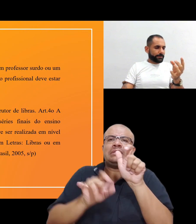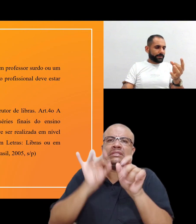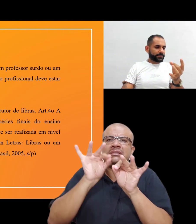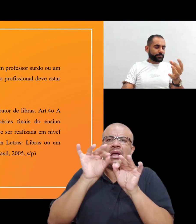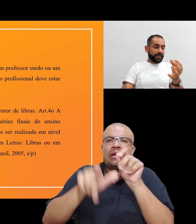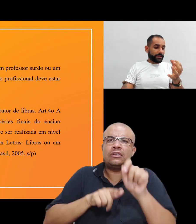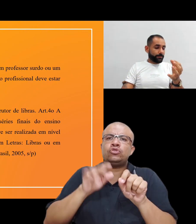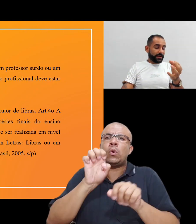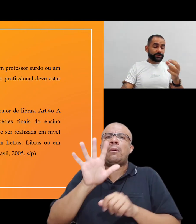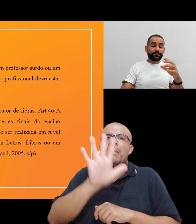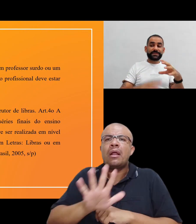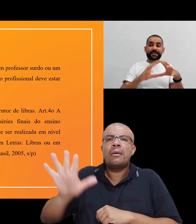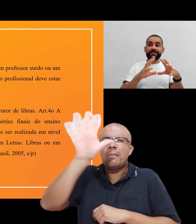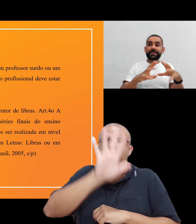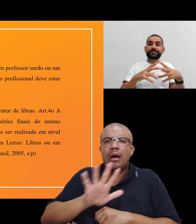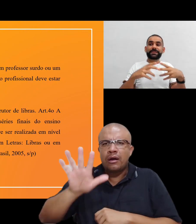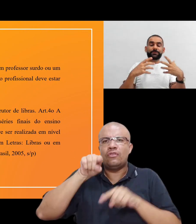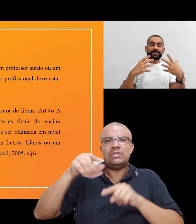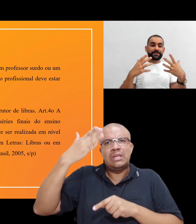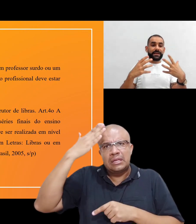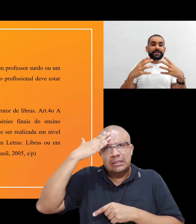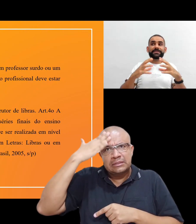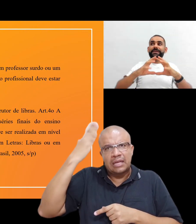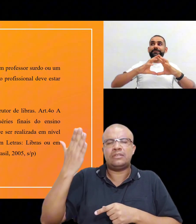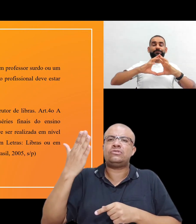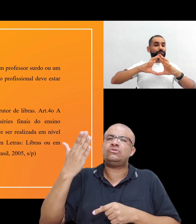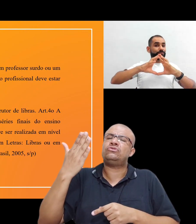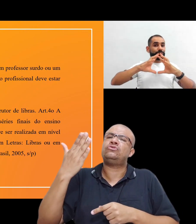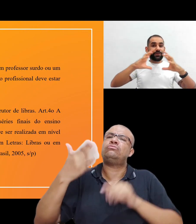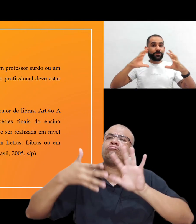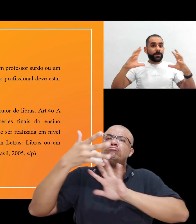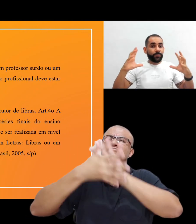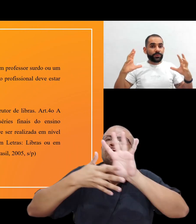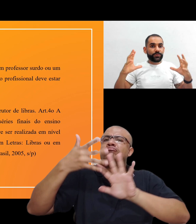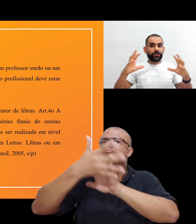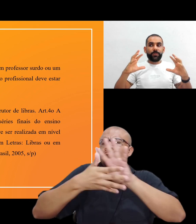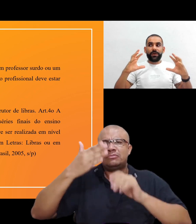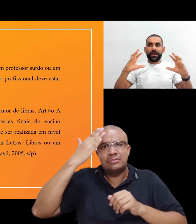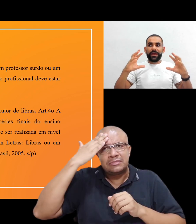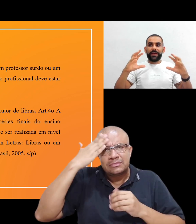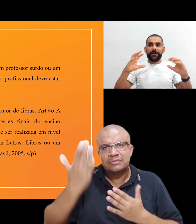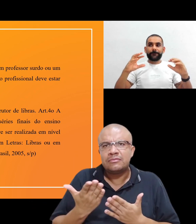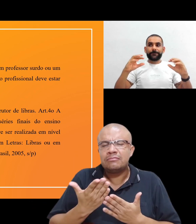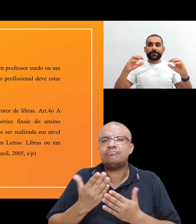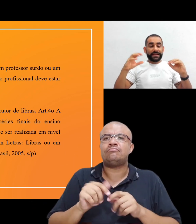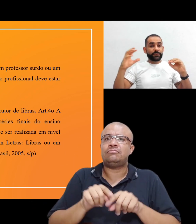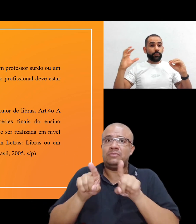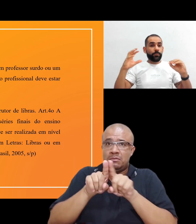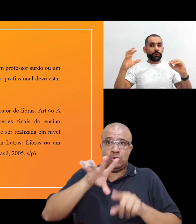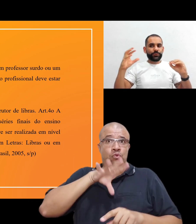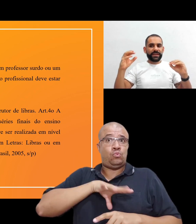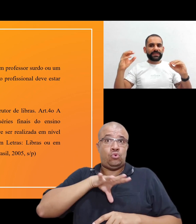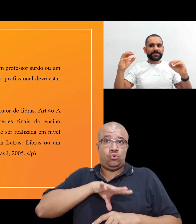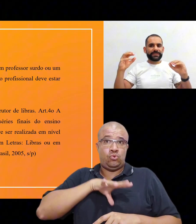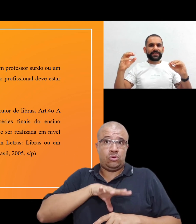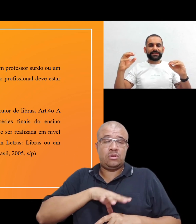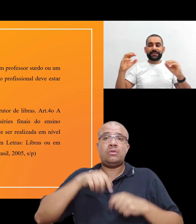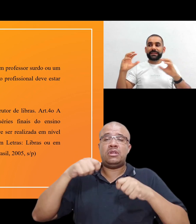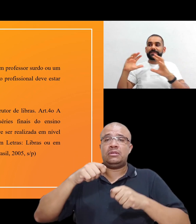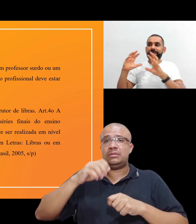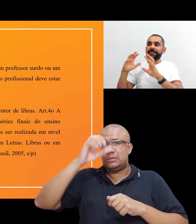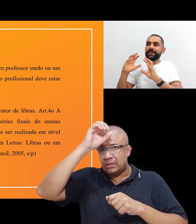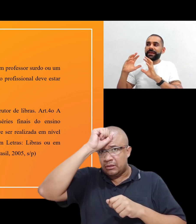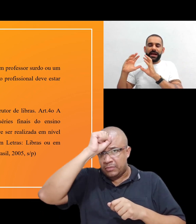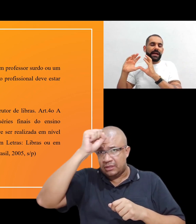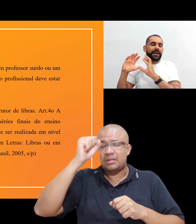sintático, semântico, pragmático, você entende a língua de sinais de uma forma muito, assim como o português, né, que você